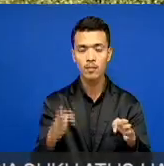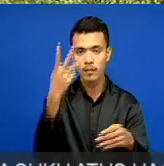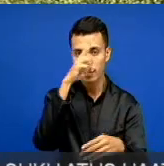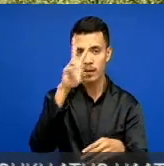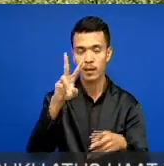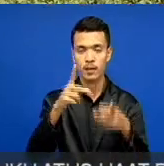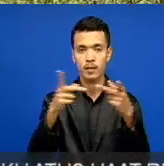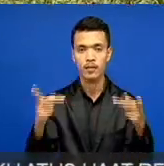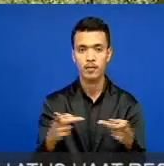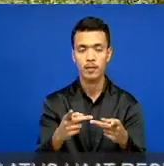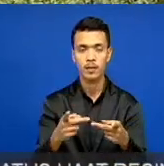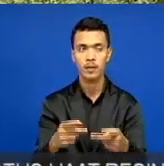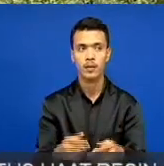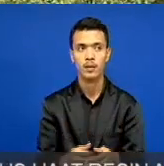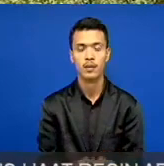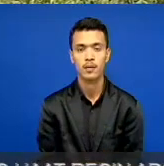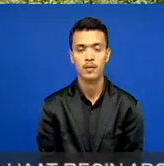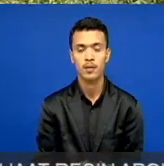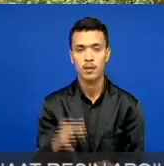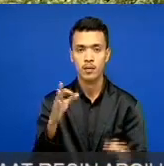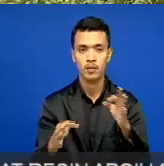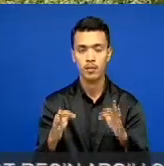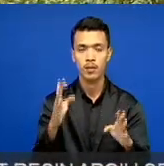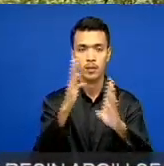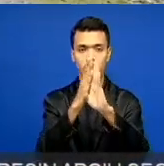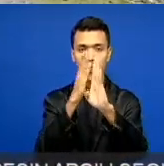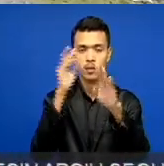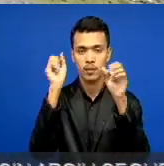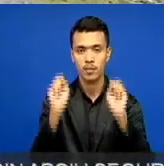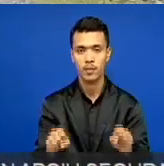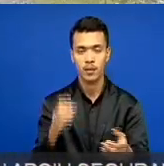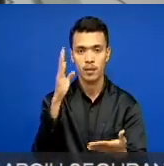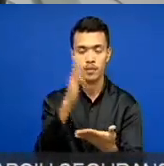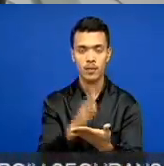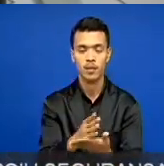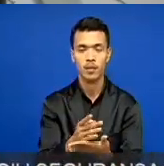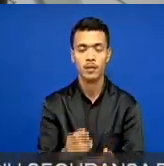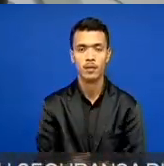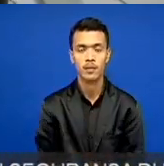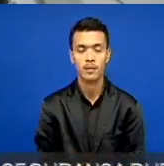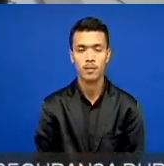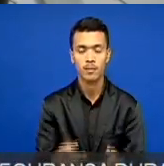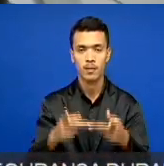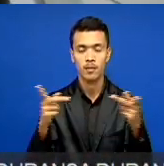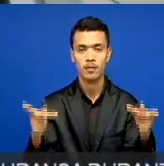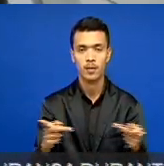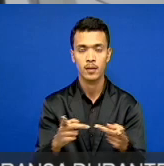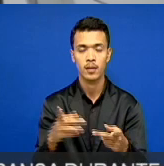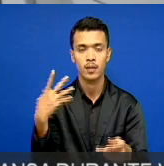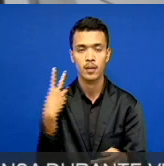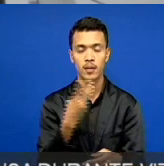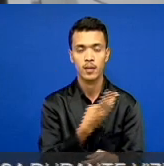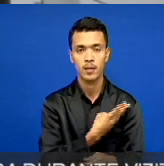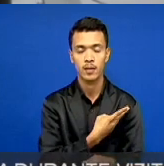uma fata em Betisi Besquem, ato não é bis bela estação na provisório. Olha quando vai terminar, ita